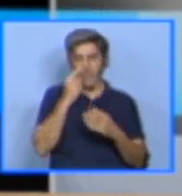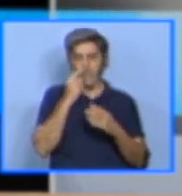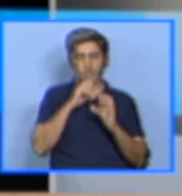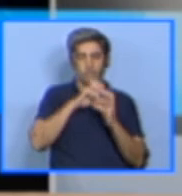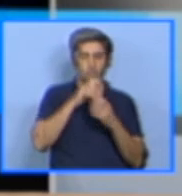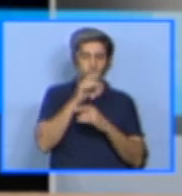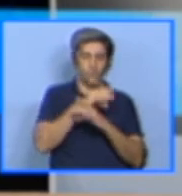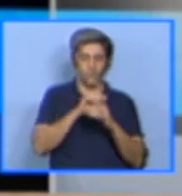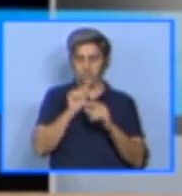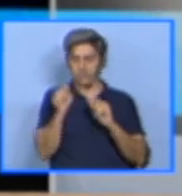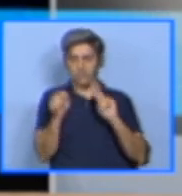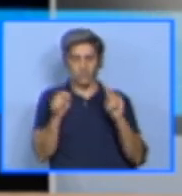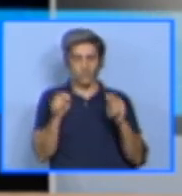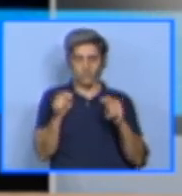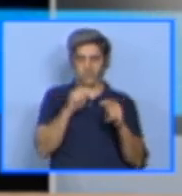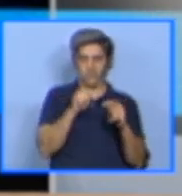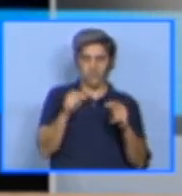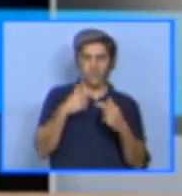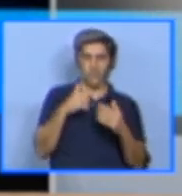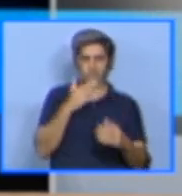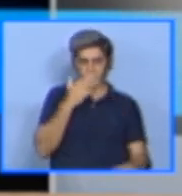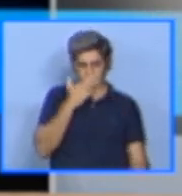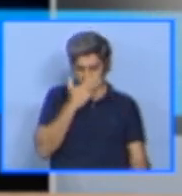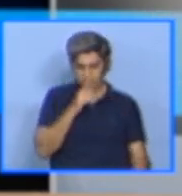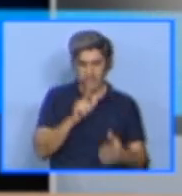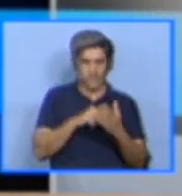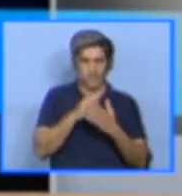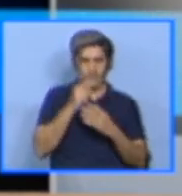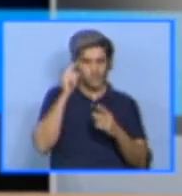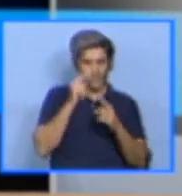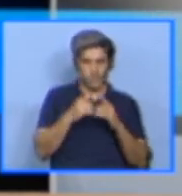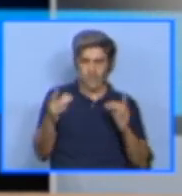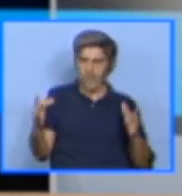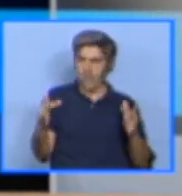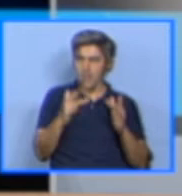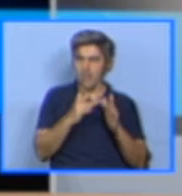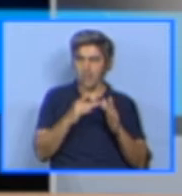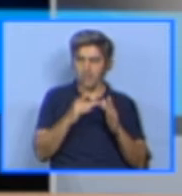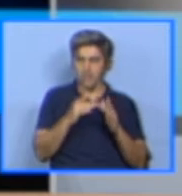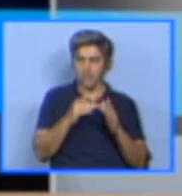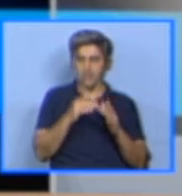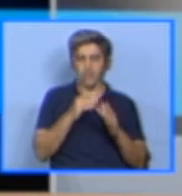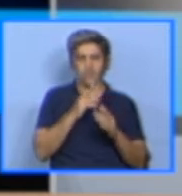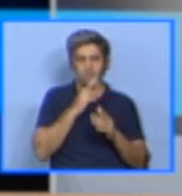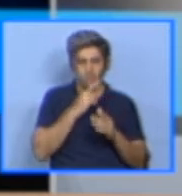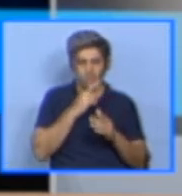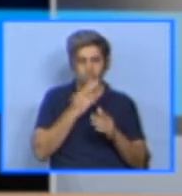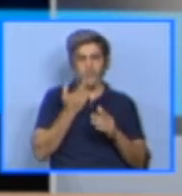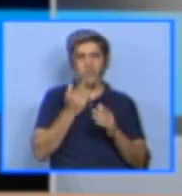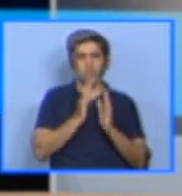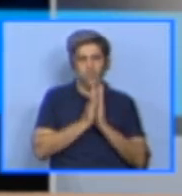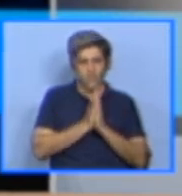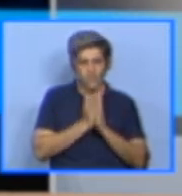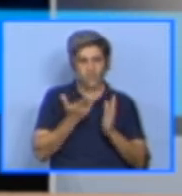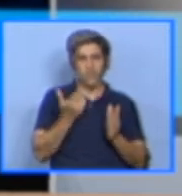europeu? Bom, a AIS tem estado sempre com este objetivo de ligar Fátima, ligar a